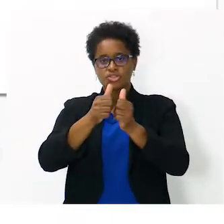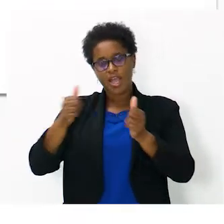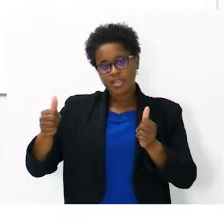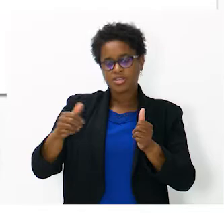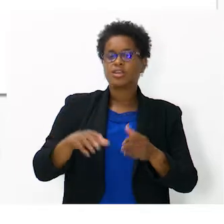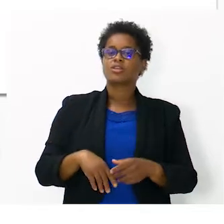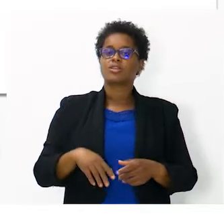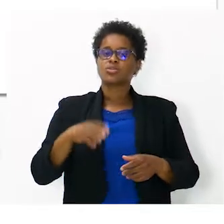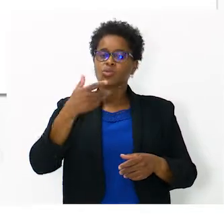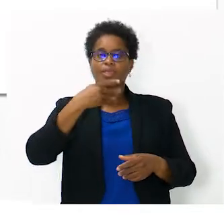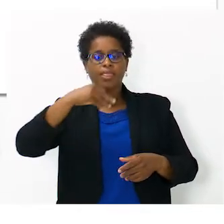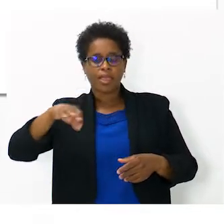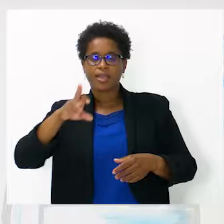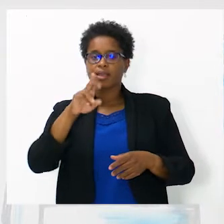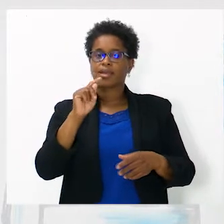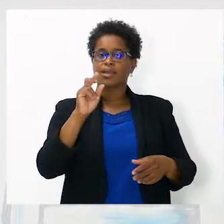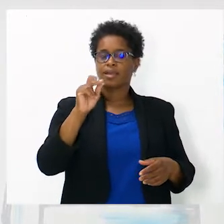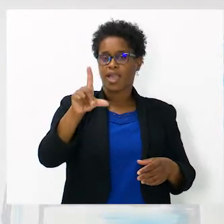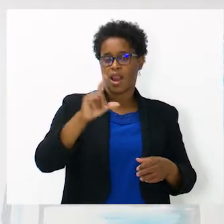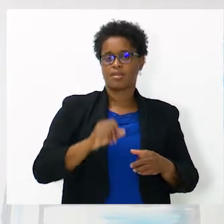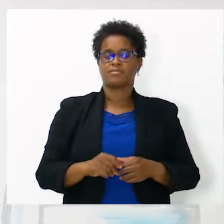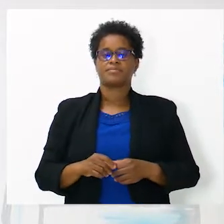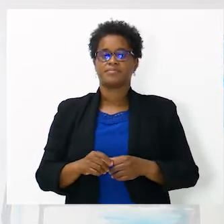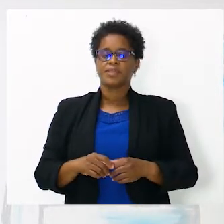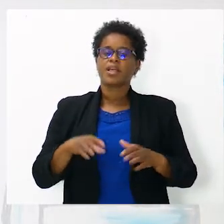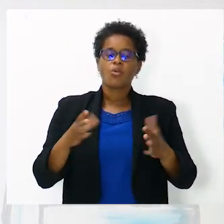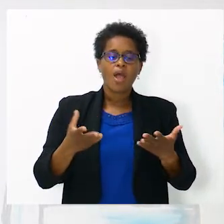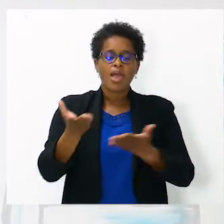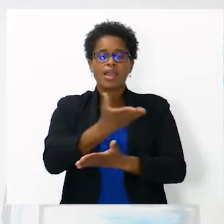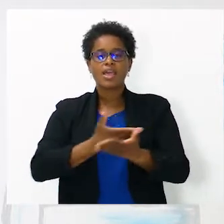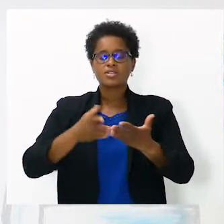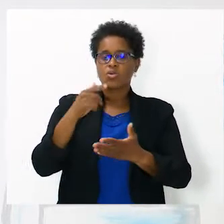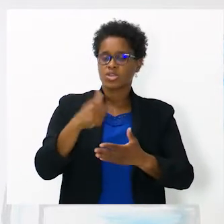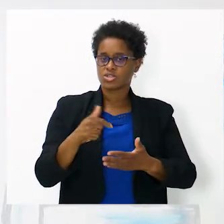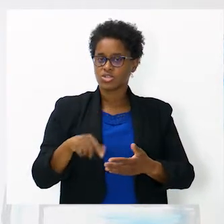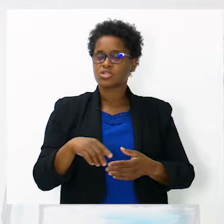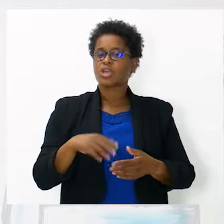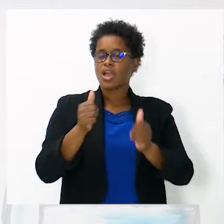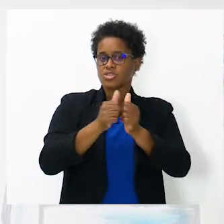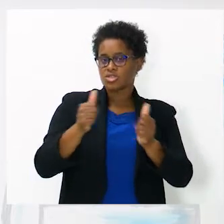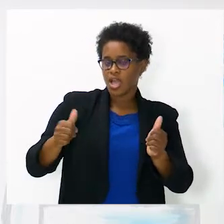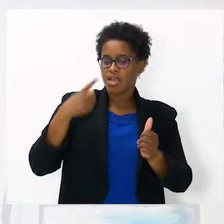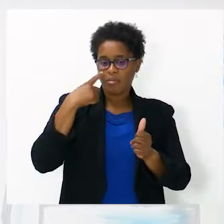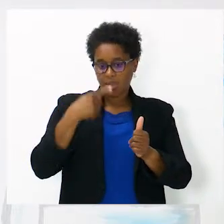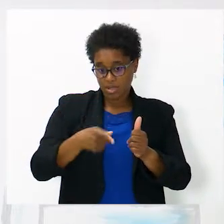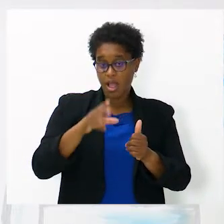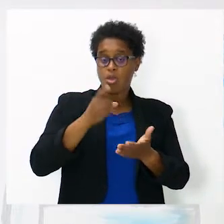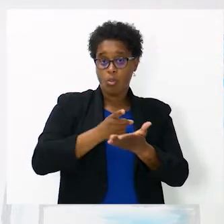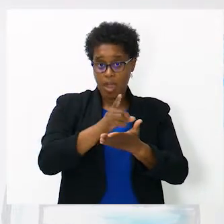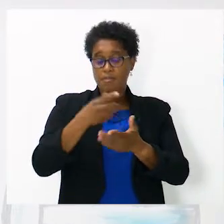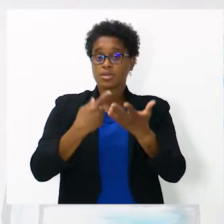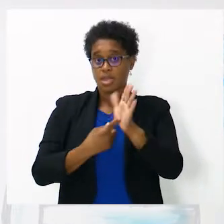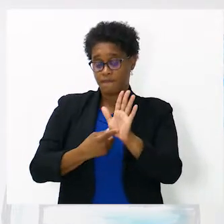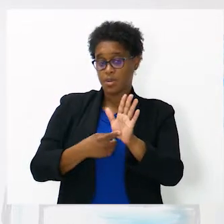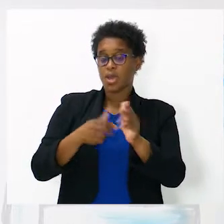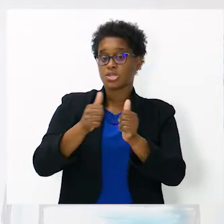distâncias no terreno, ou seja, a distância real. Qual é a relação que existe entre a distância que aparece no mapa, por exemplo,